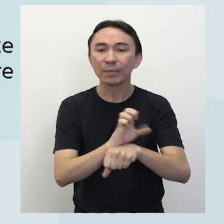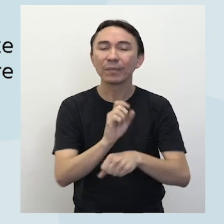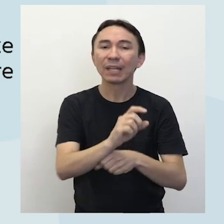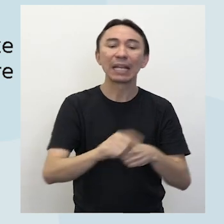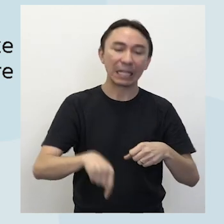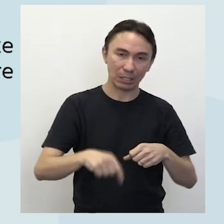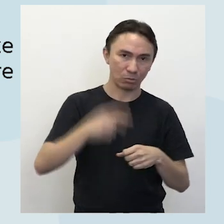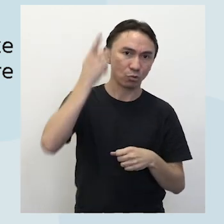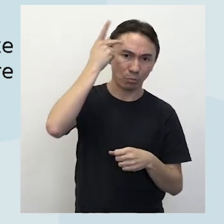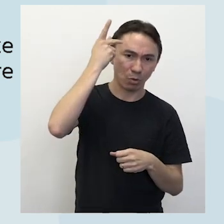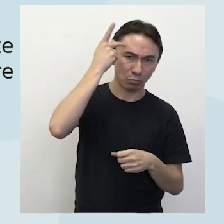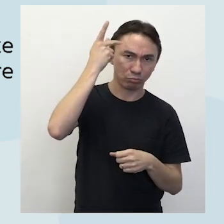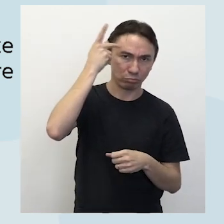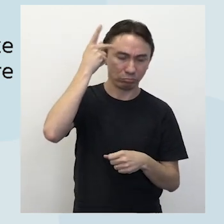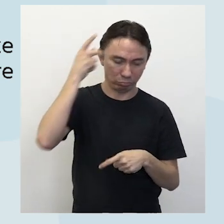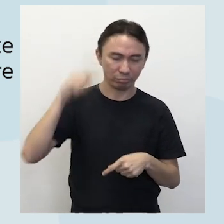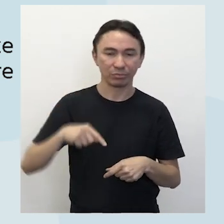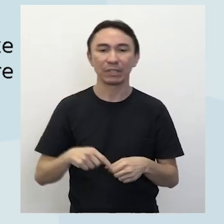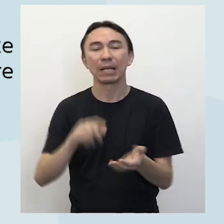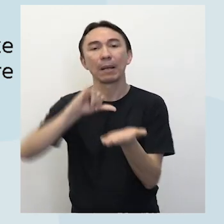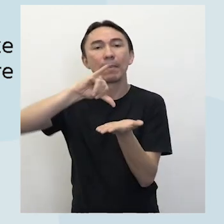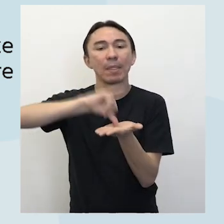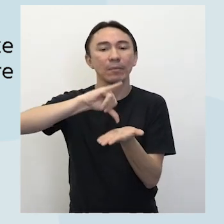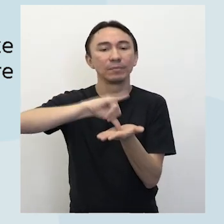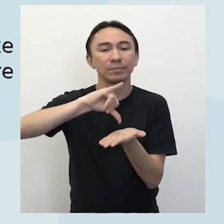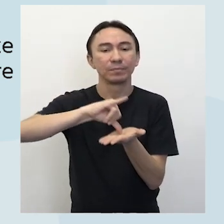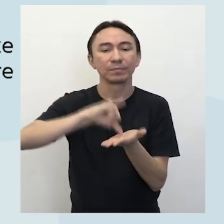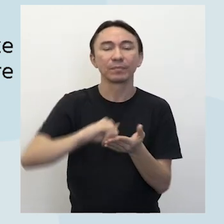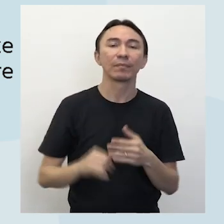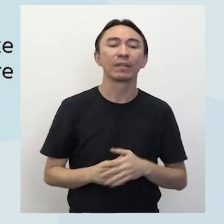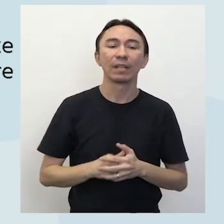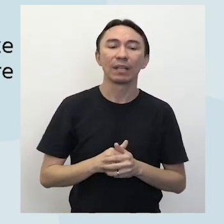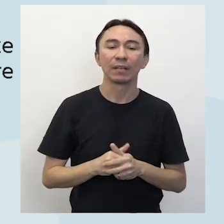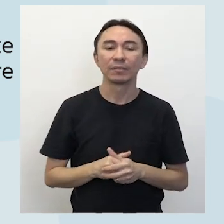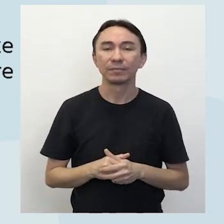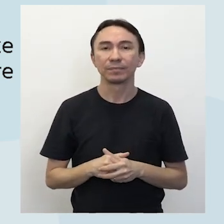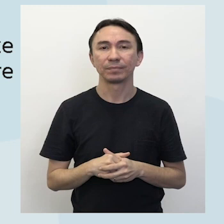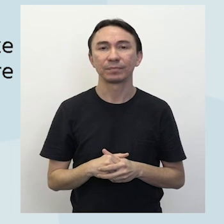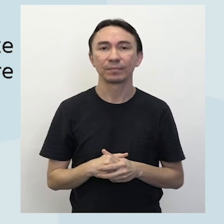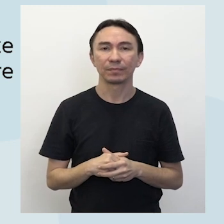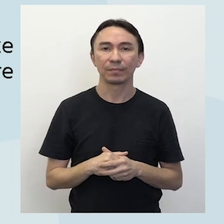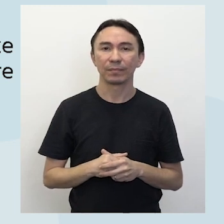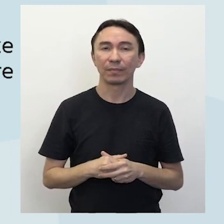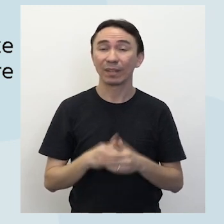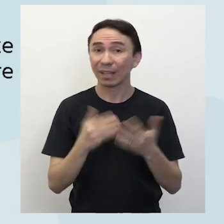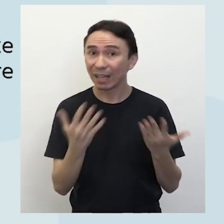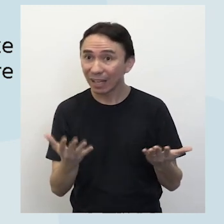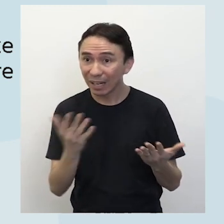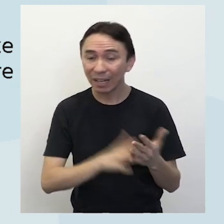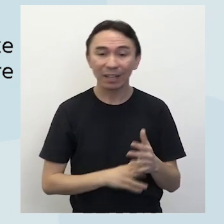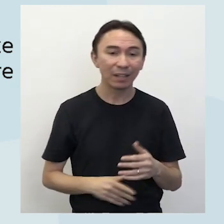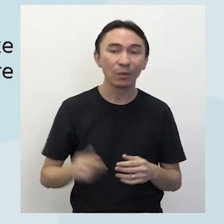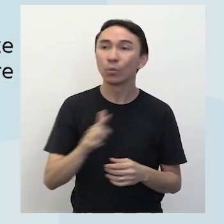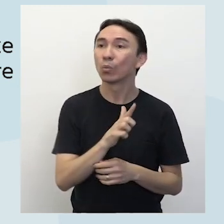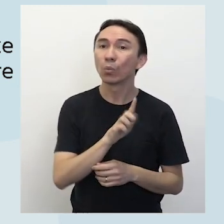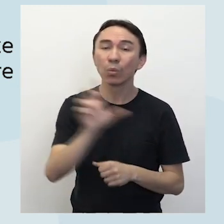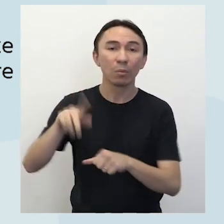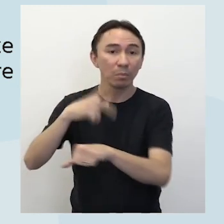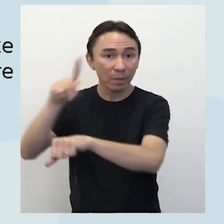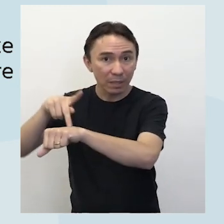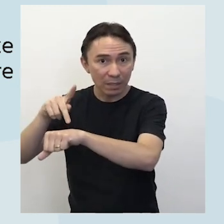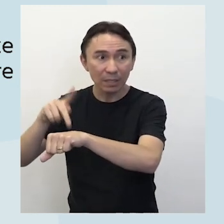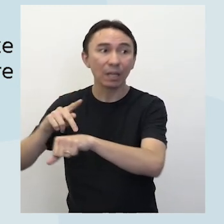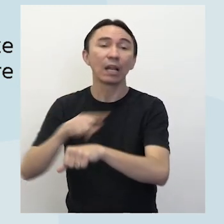Paulo. E assim, ela mesmo tendo esse processo de nacionalidade, ela assiste às aulas de